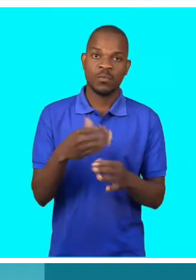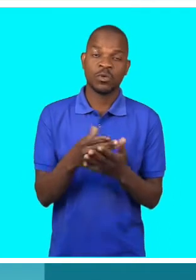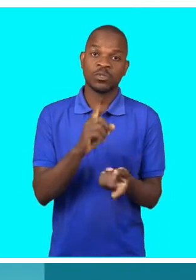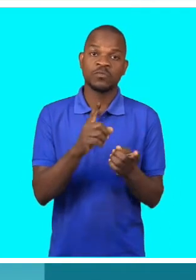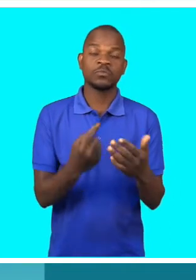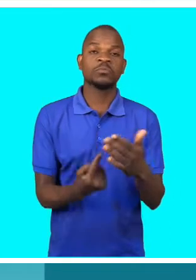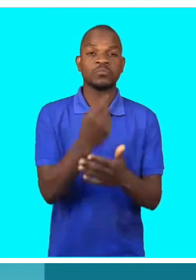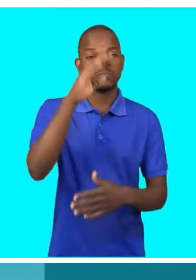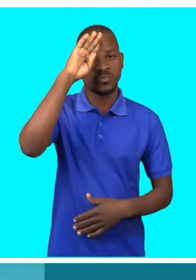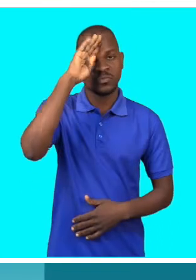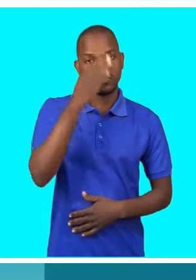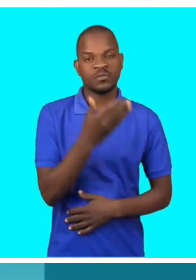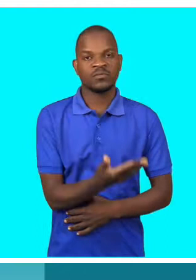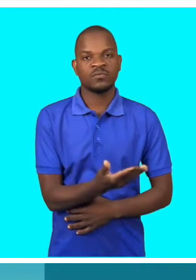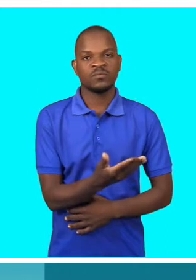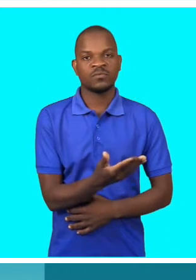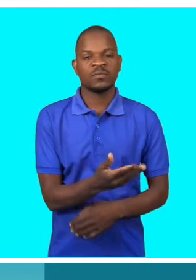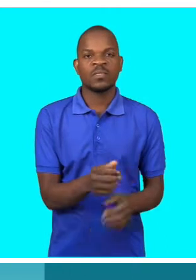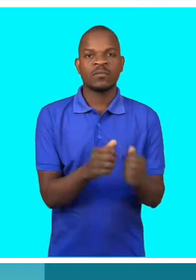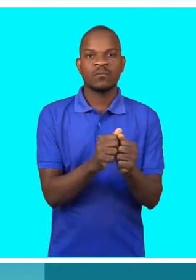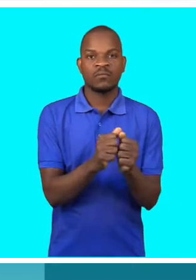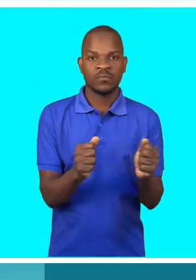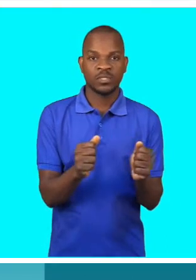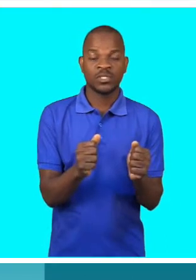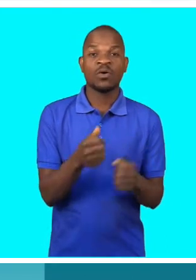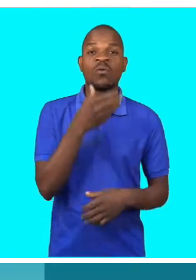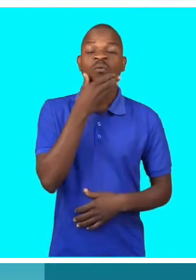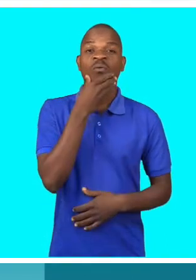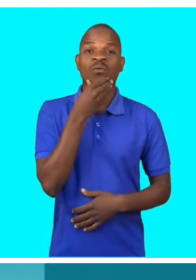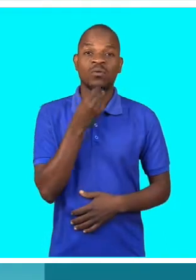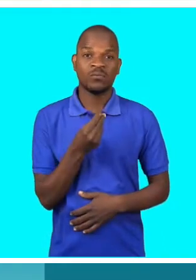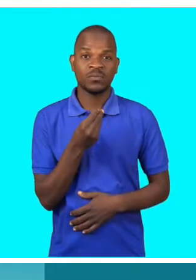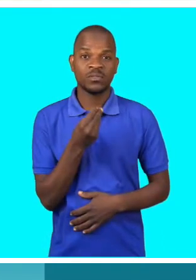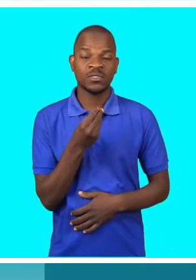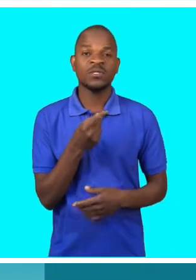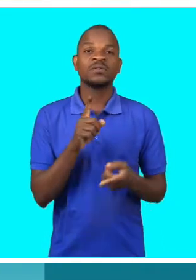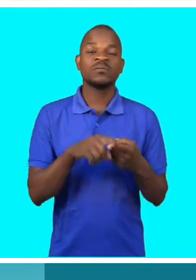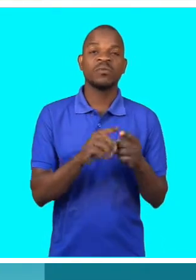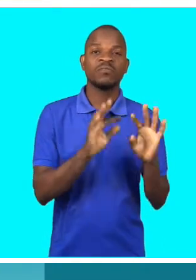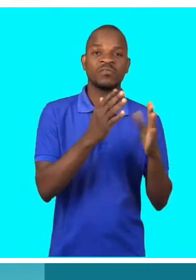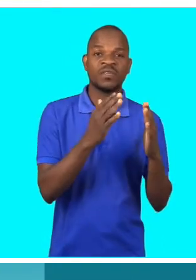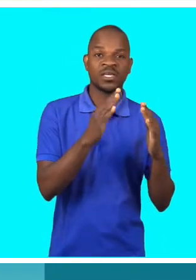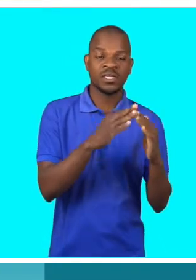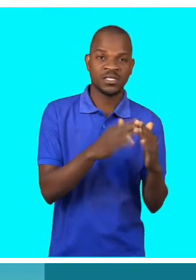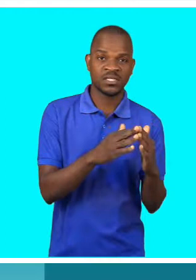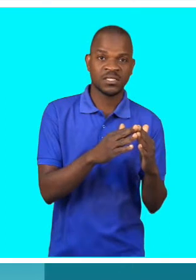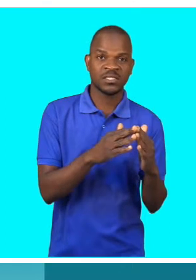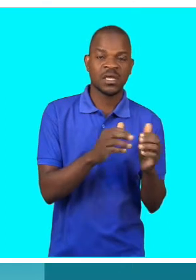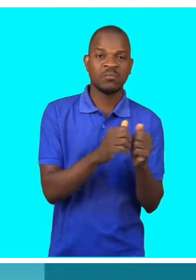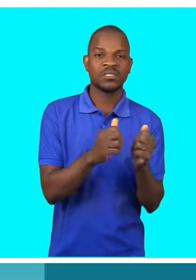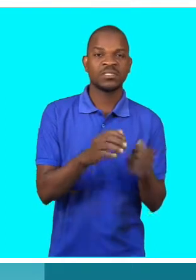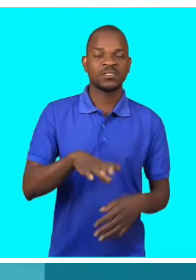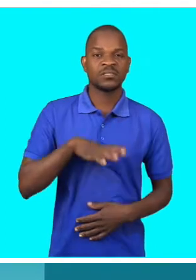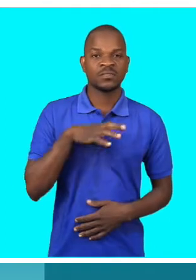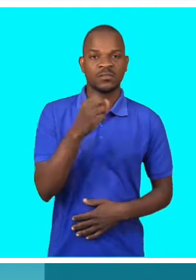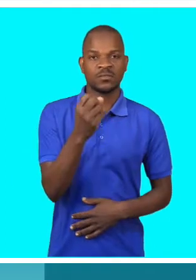num lar e aguentar todo o lar com uma miúda de seus 12 anos, não é possível. A Soria Germias lembra um